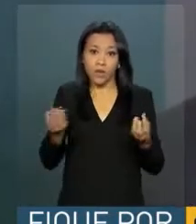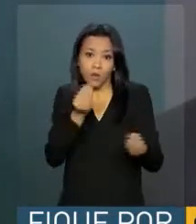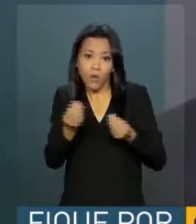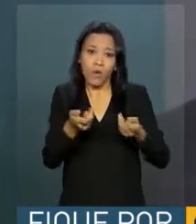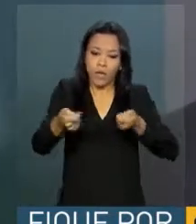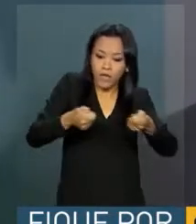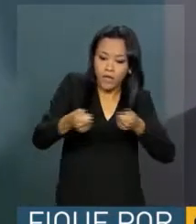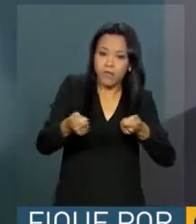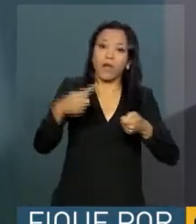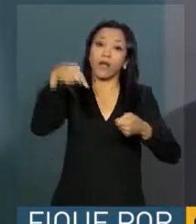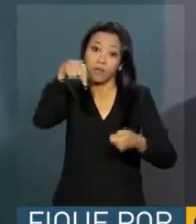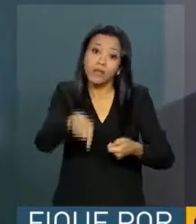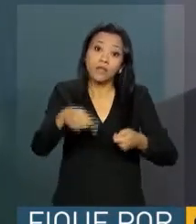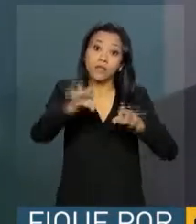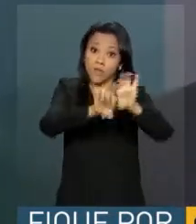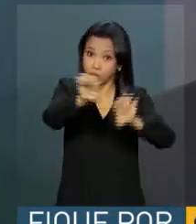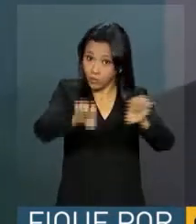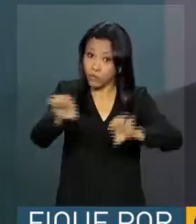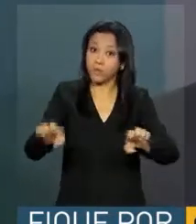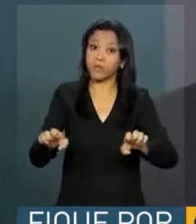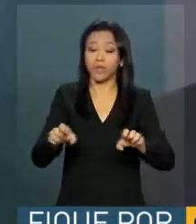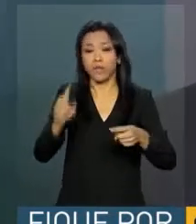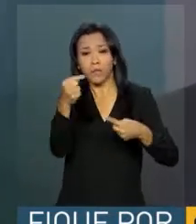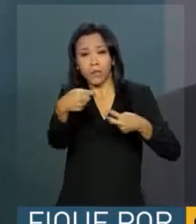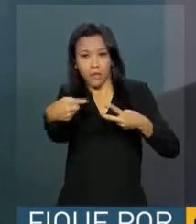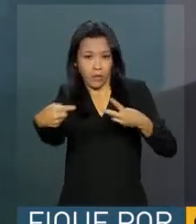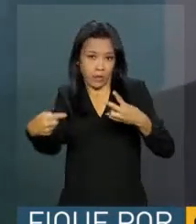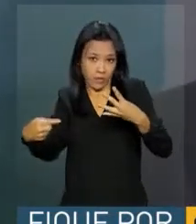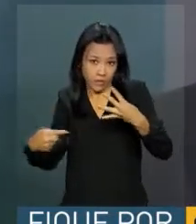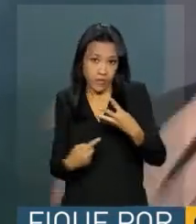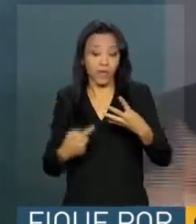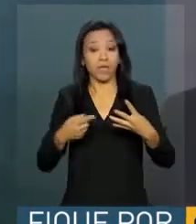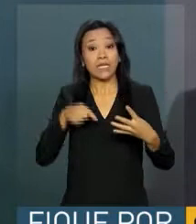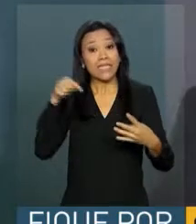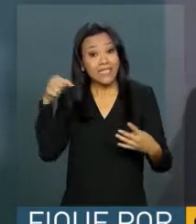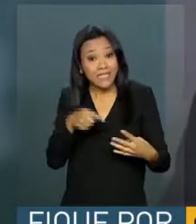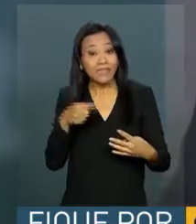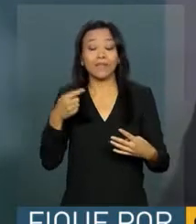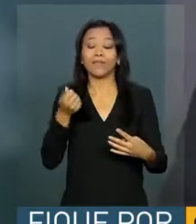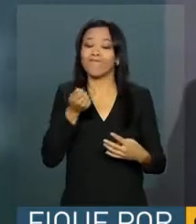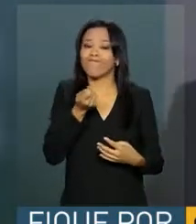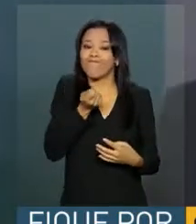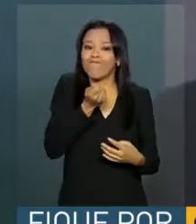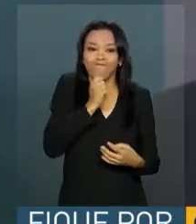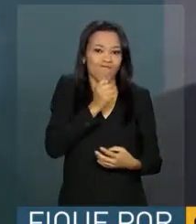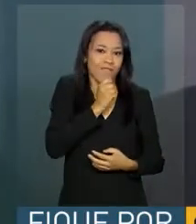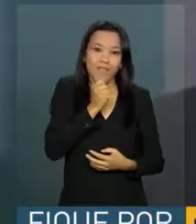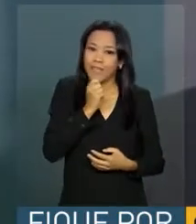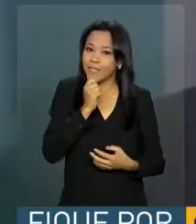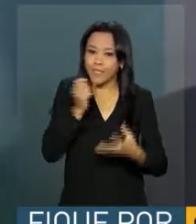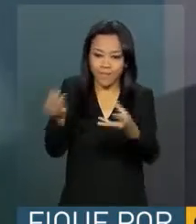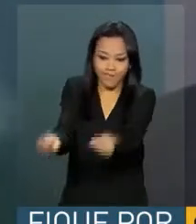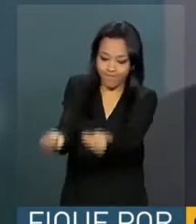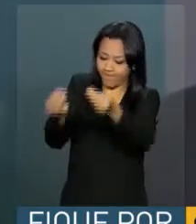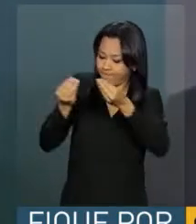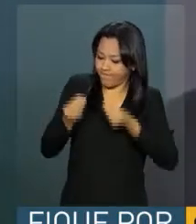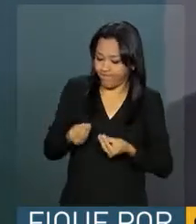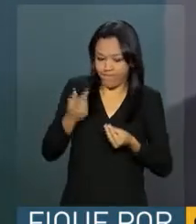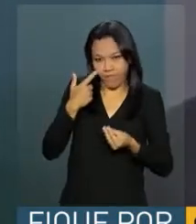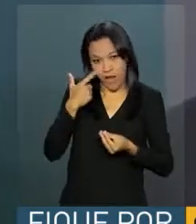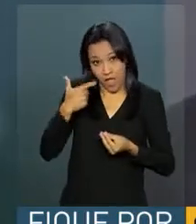a parte de infraestrutura, etc. Agora, isso ainda não foi trazido para a minha análise, né,